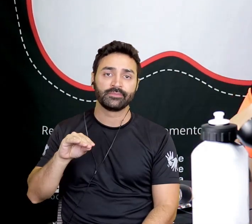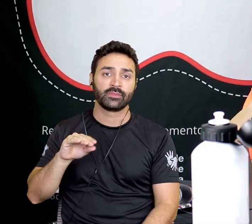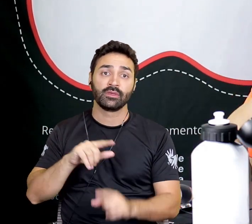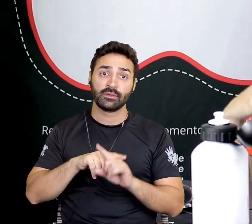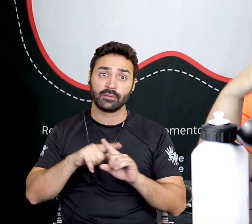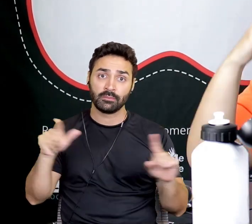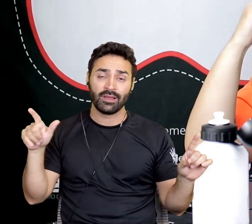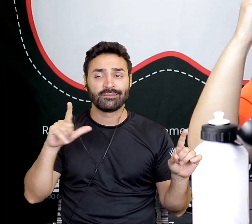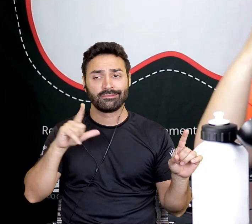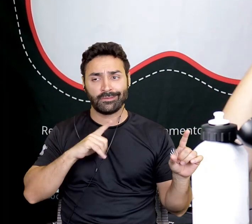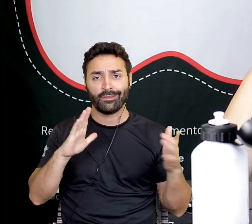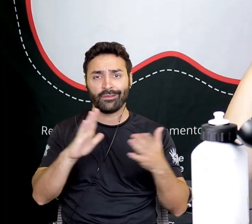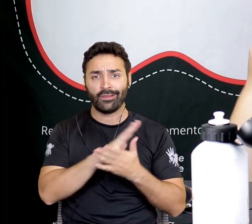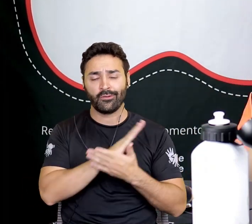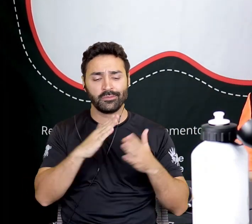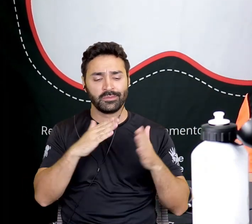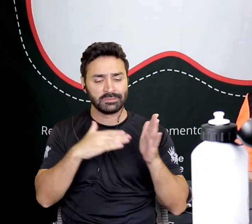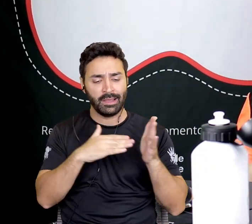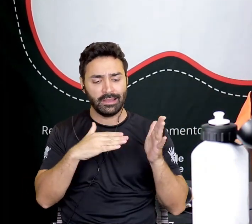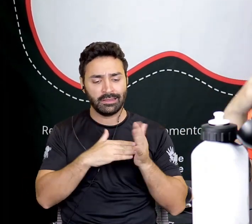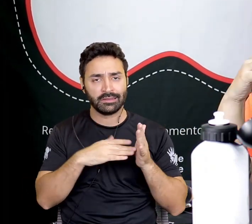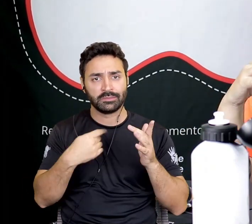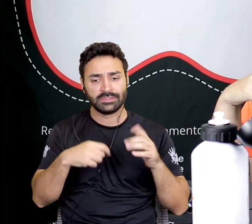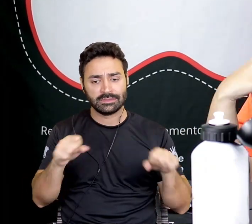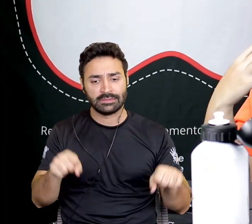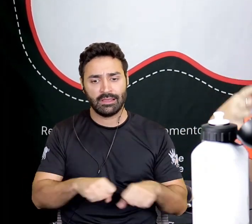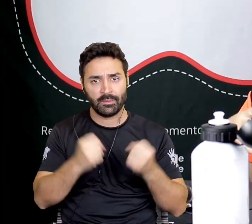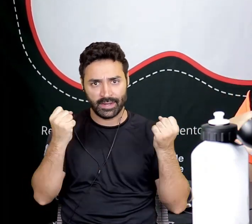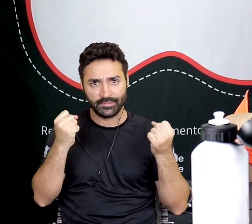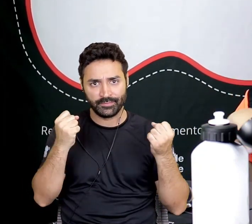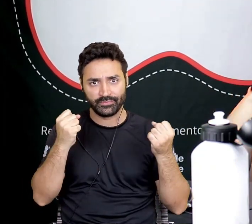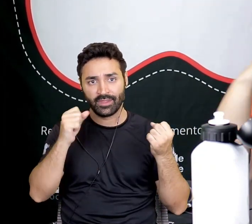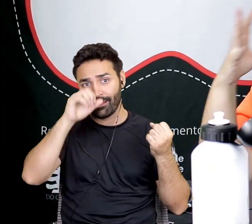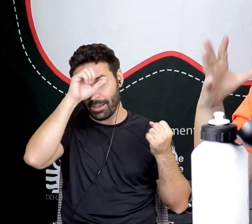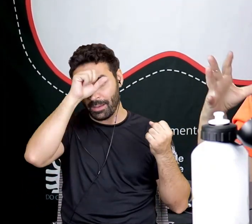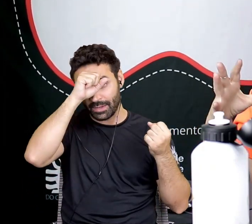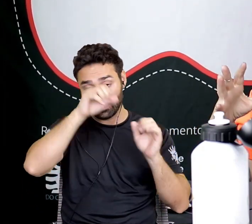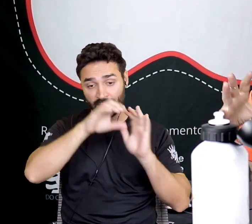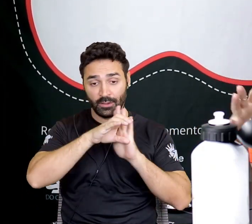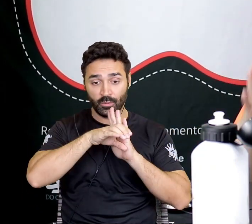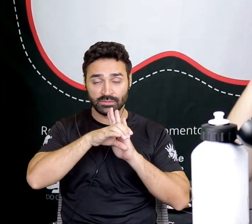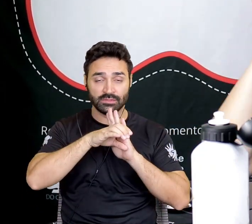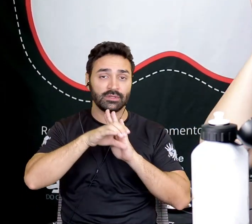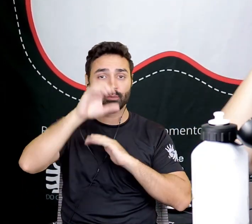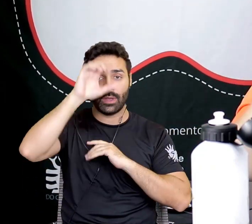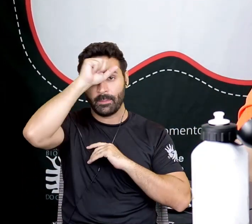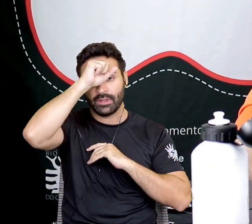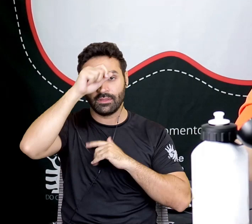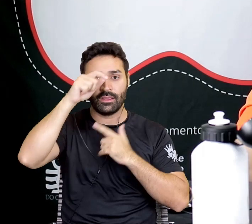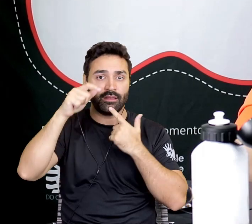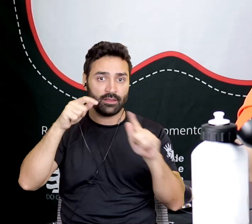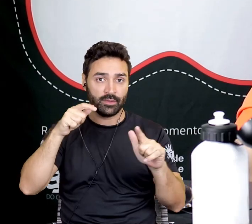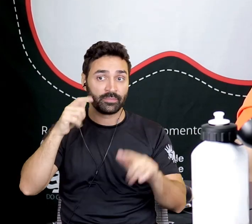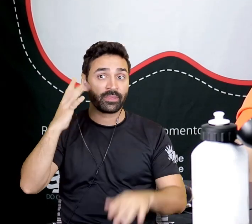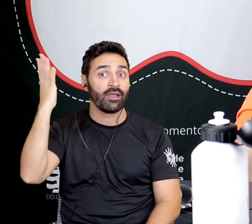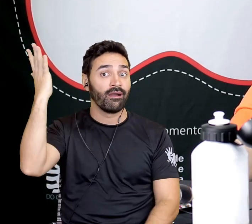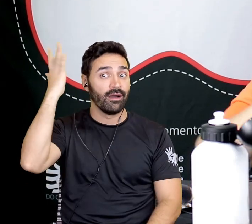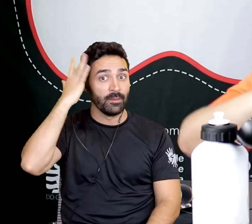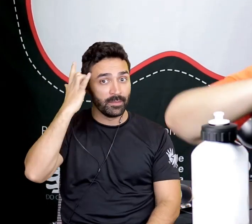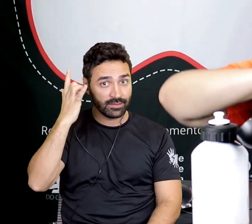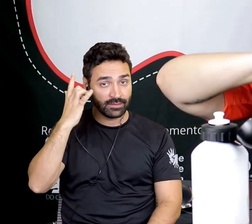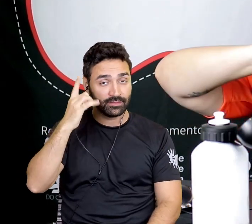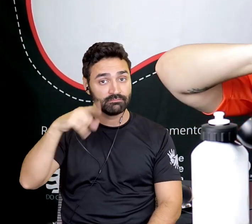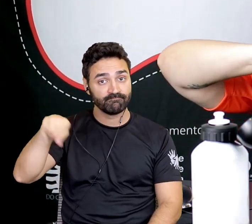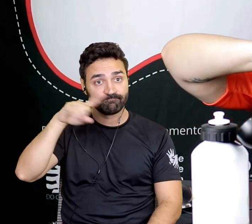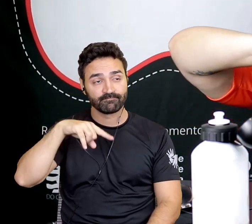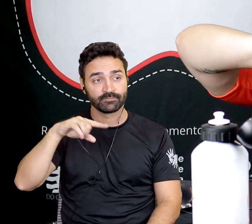quebrar essas barreiras, mudar esses conceitos para a gente poder entender como que a língua funciona. A partir de amanhã, eu quero todo